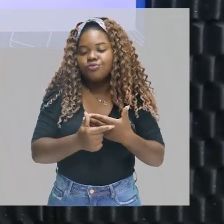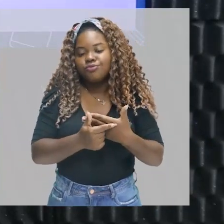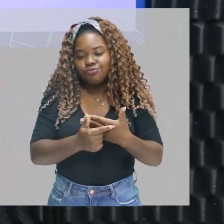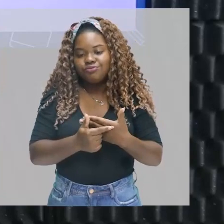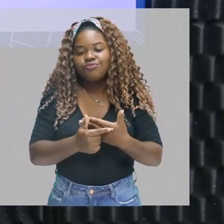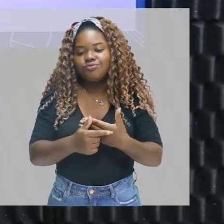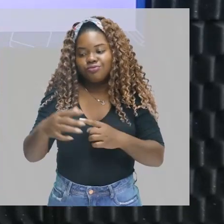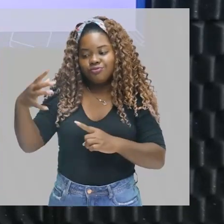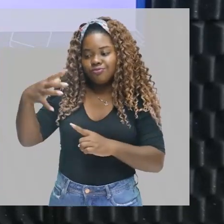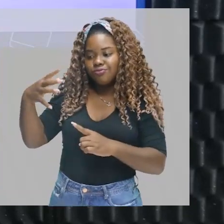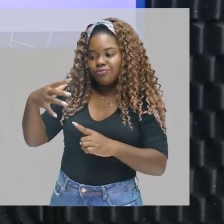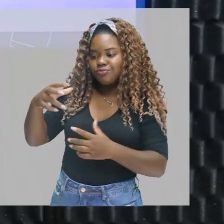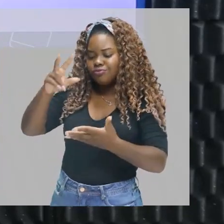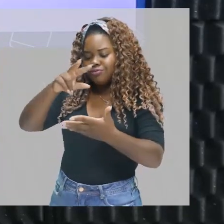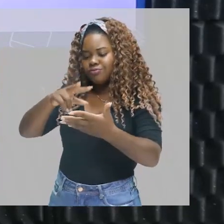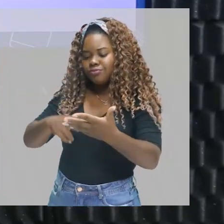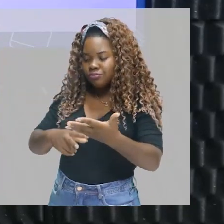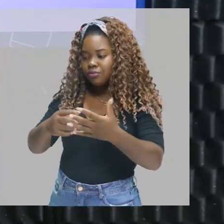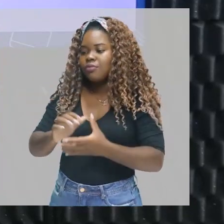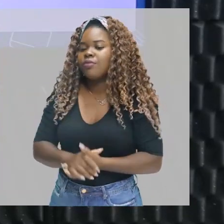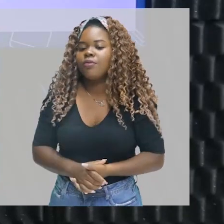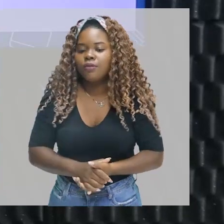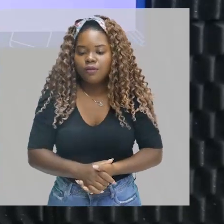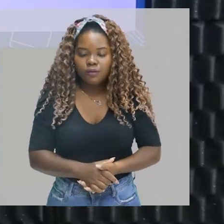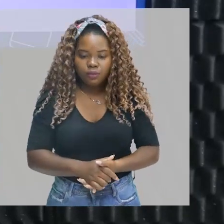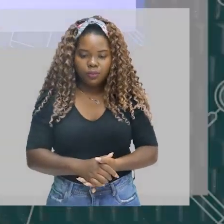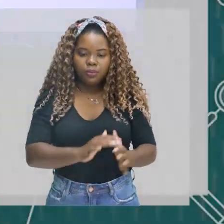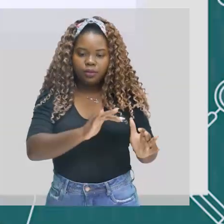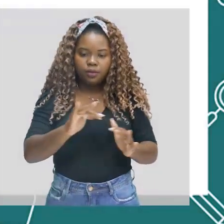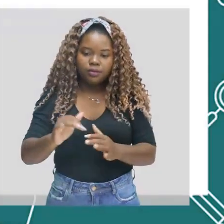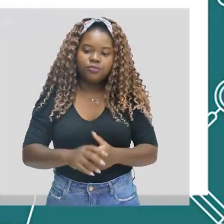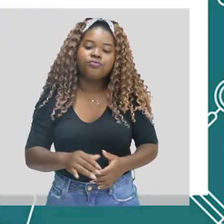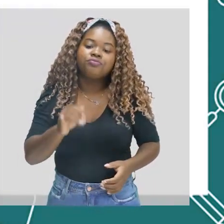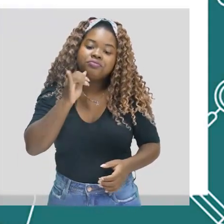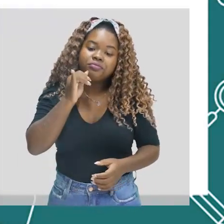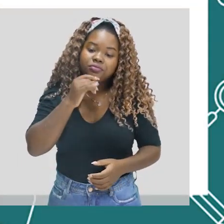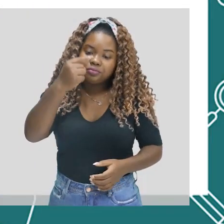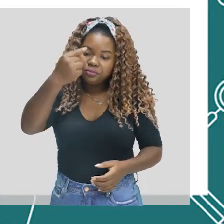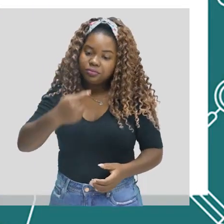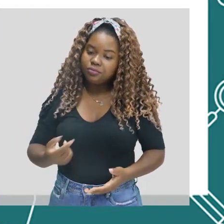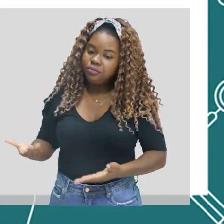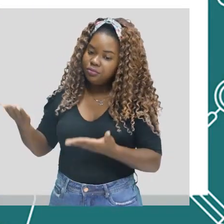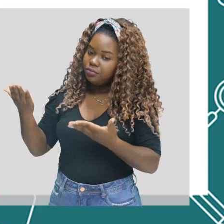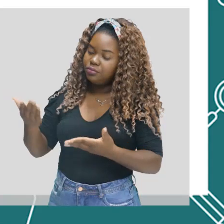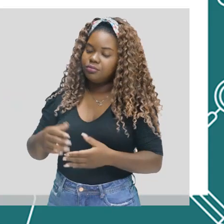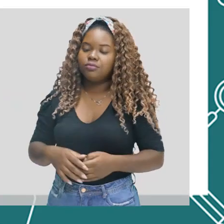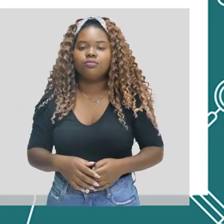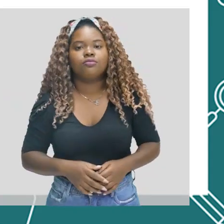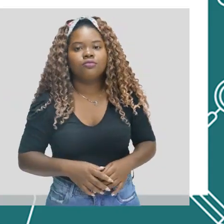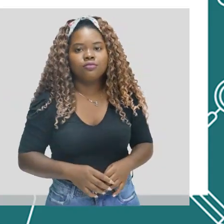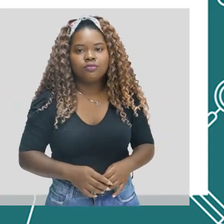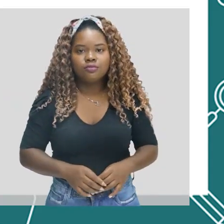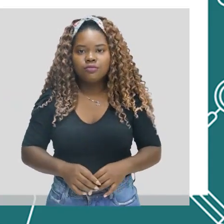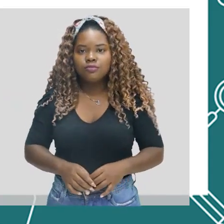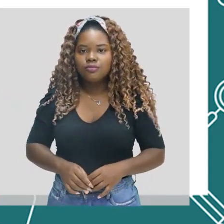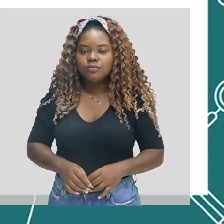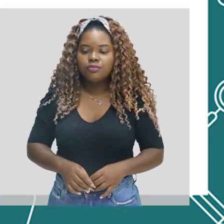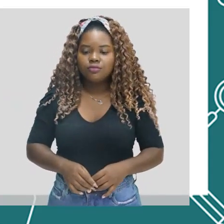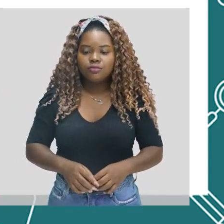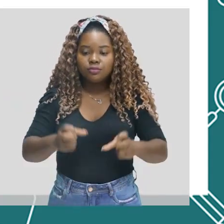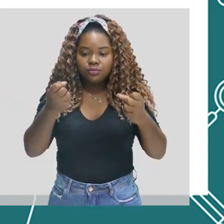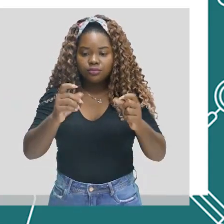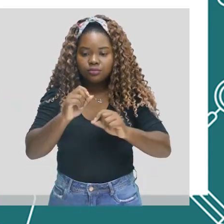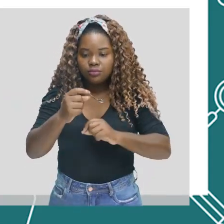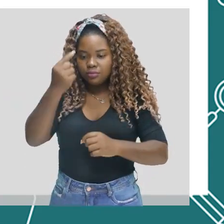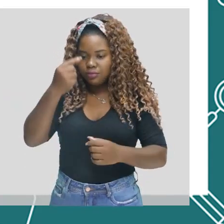leitor a fazer, consumir algo. Aqui um exemplo da linguagem apelativa. Diz assim,